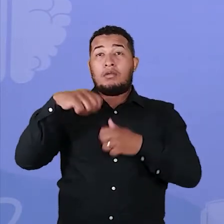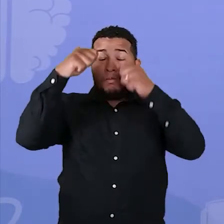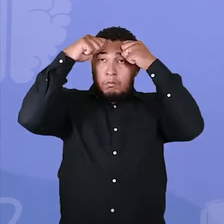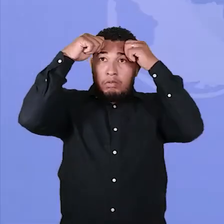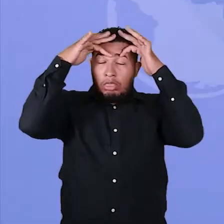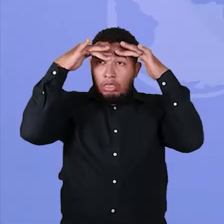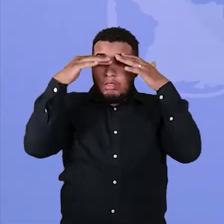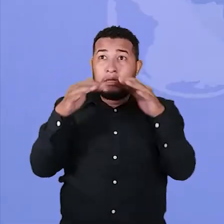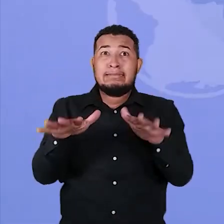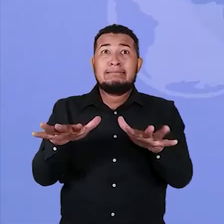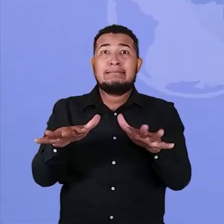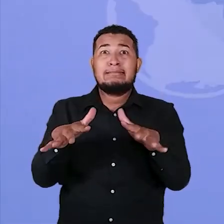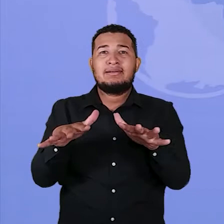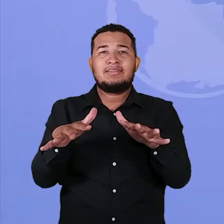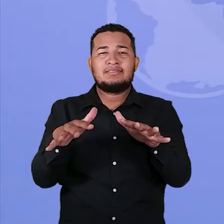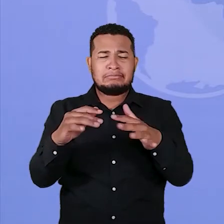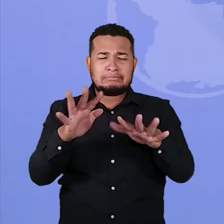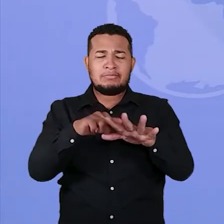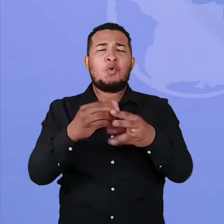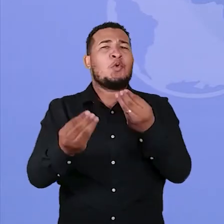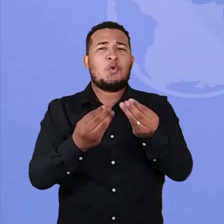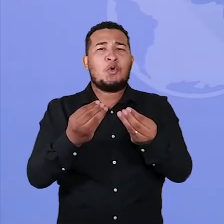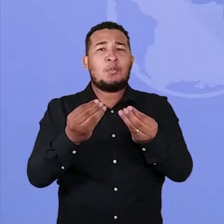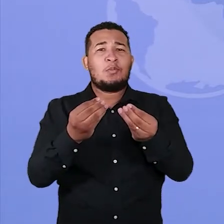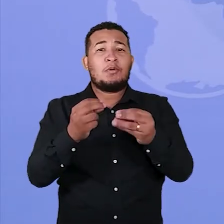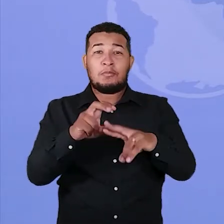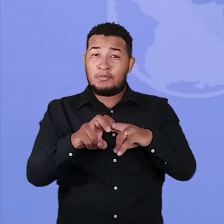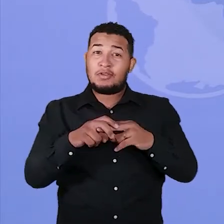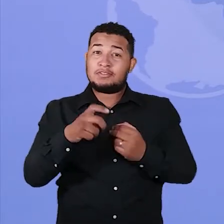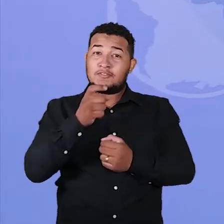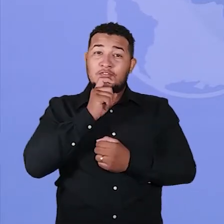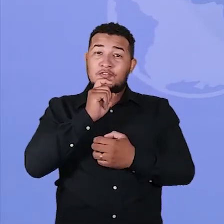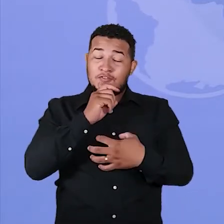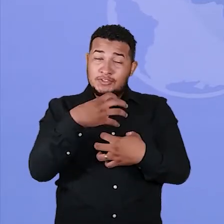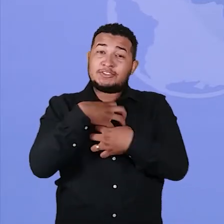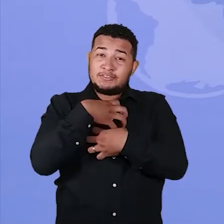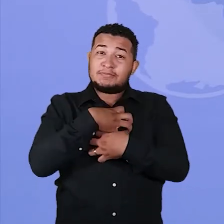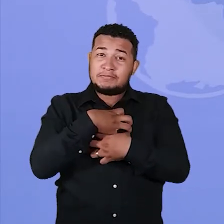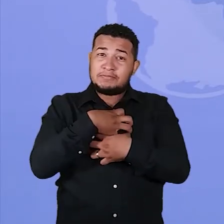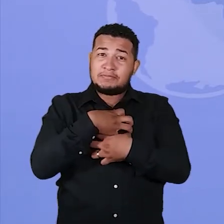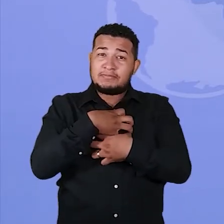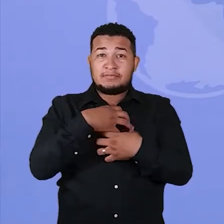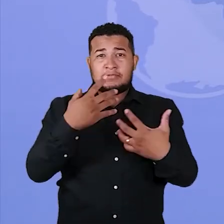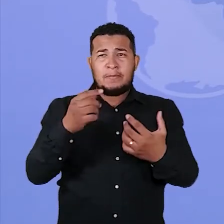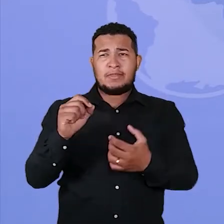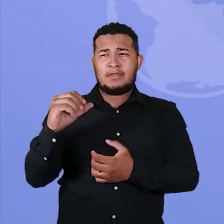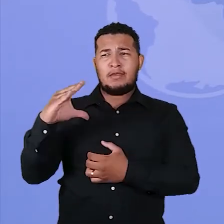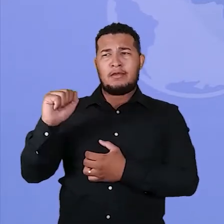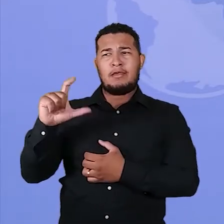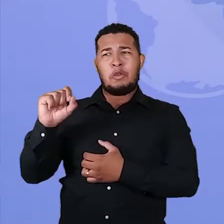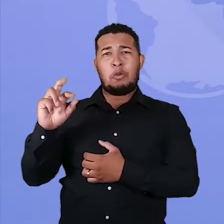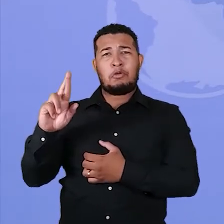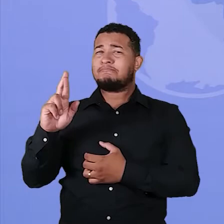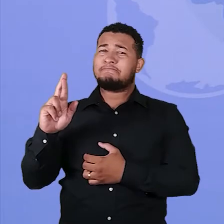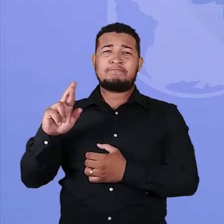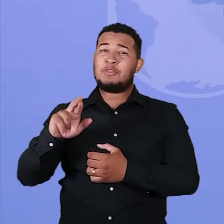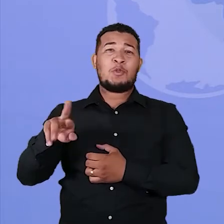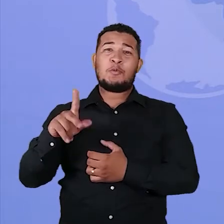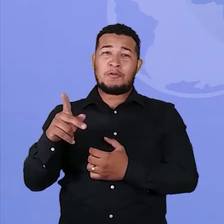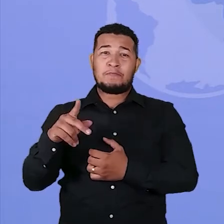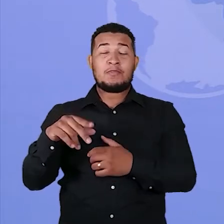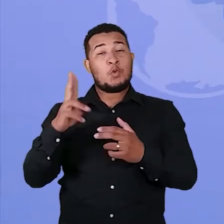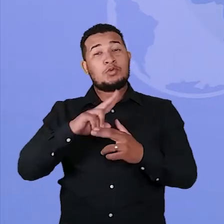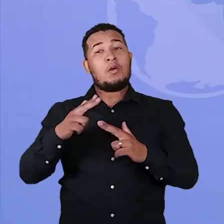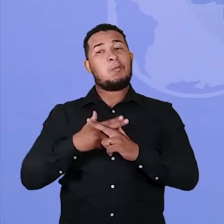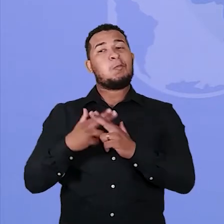tremendo. Tremer é uma situação de quem está, em relação a clima, quem está com frio,